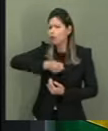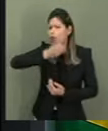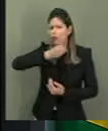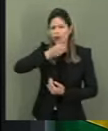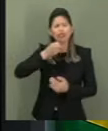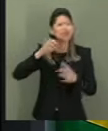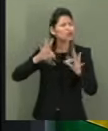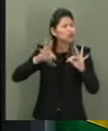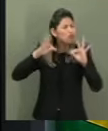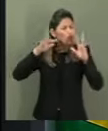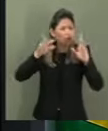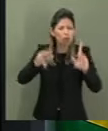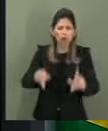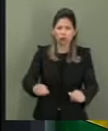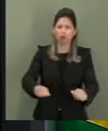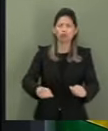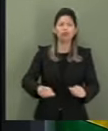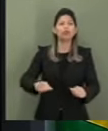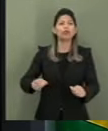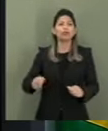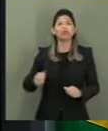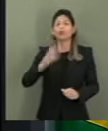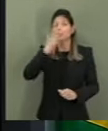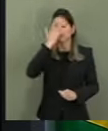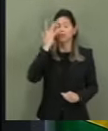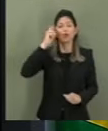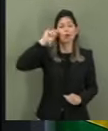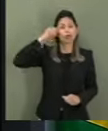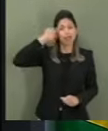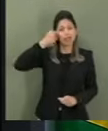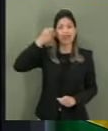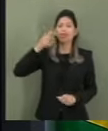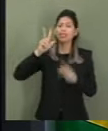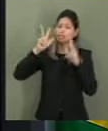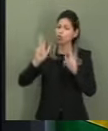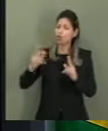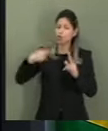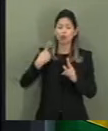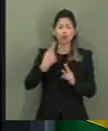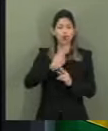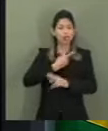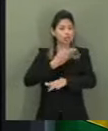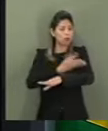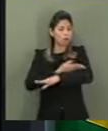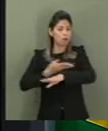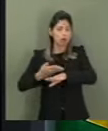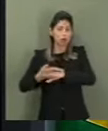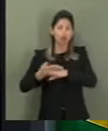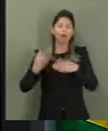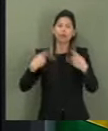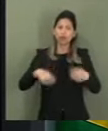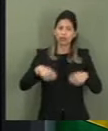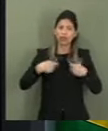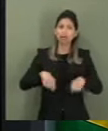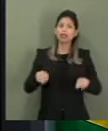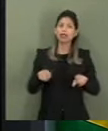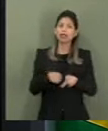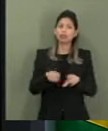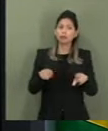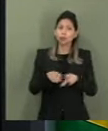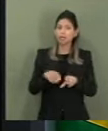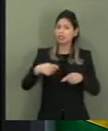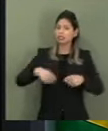a gente, disse o poeta, também são filhos do universo. Choram, dão risada,